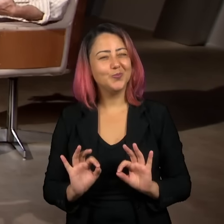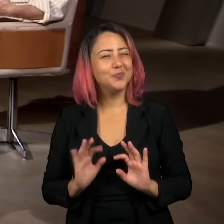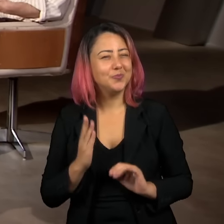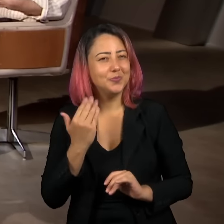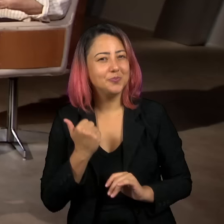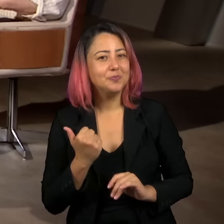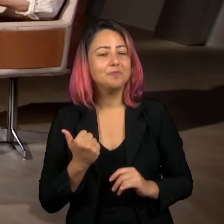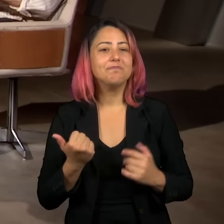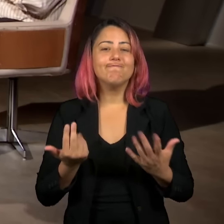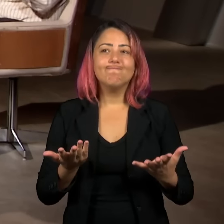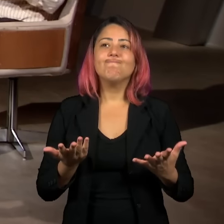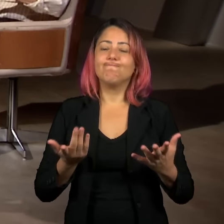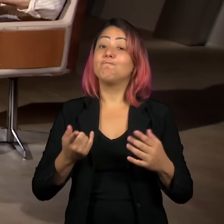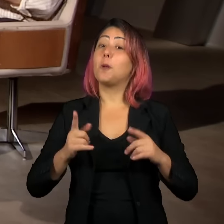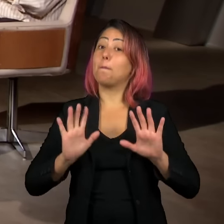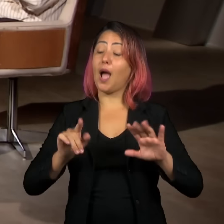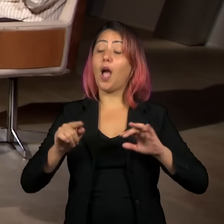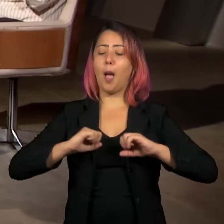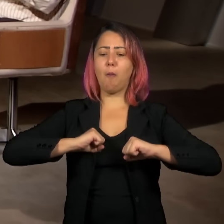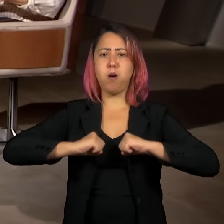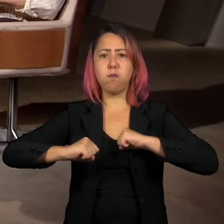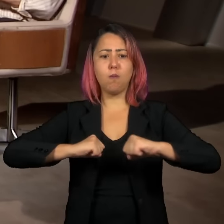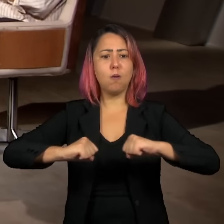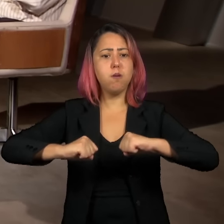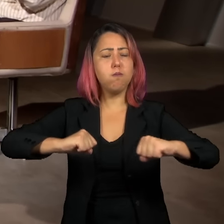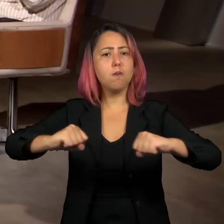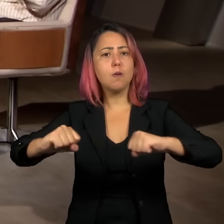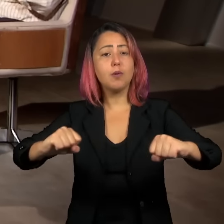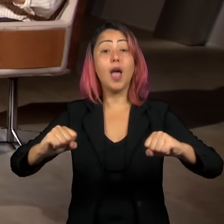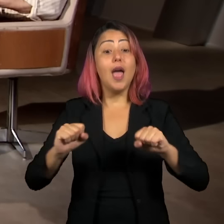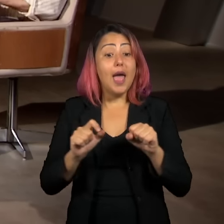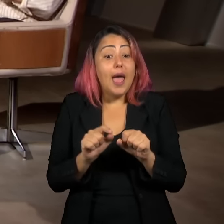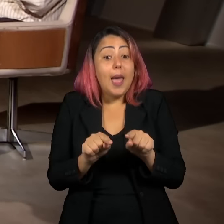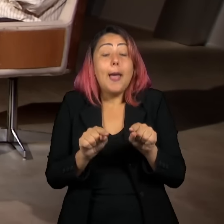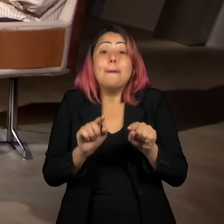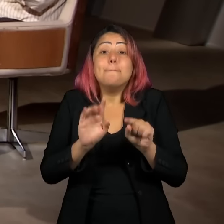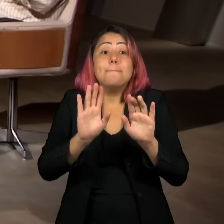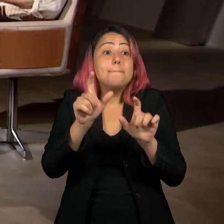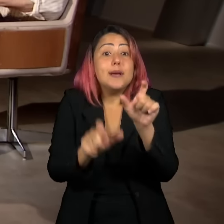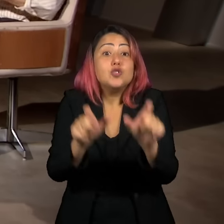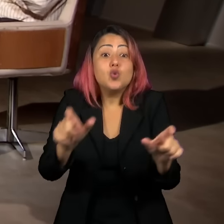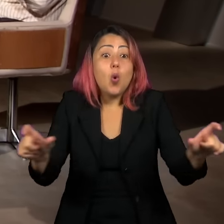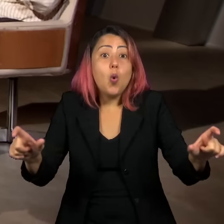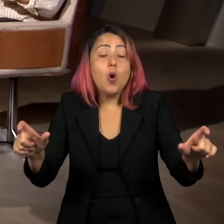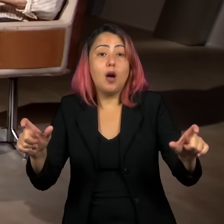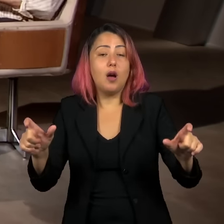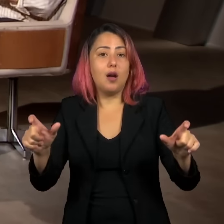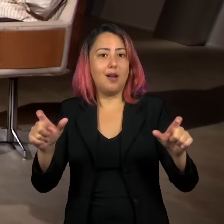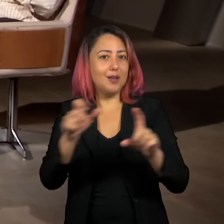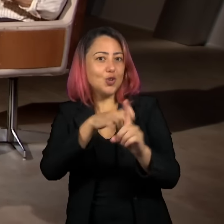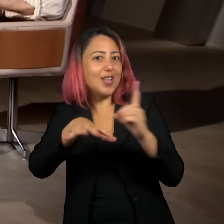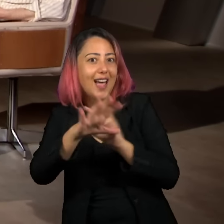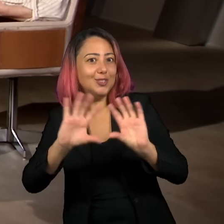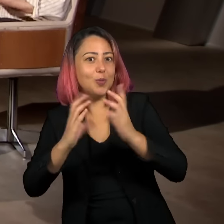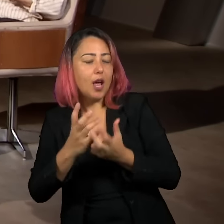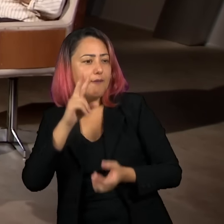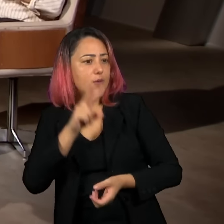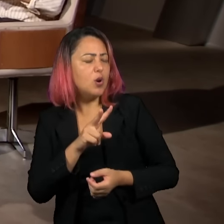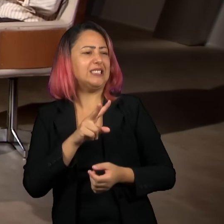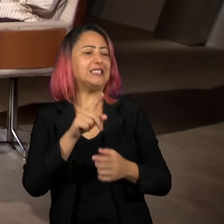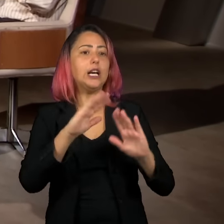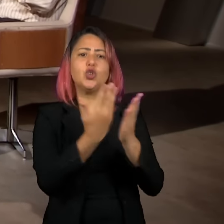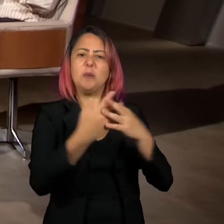e é um movimento assim de baixo para cima São pessoas que tão vendo que a escola Precisava mudar que a escola poder fazer coisas e